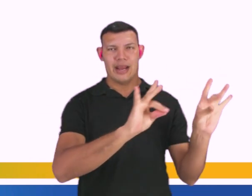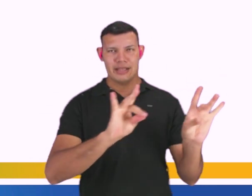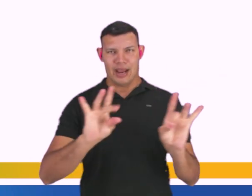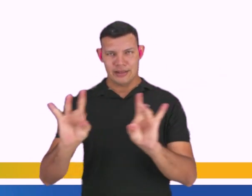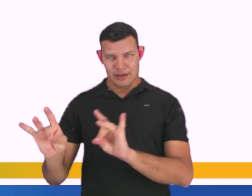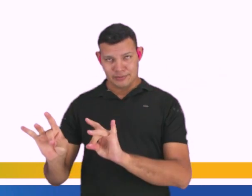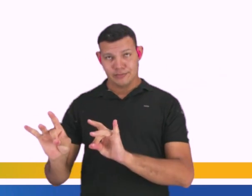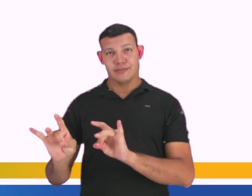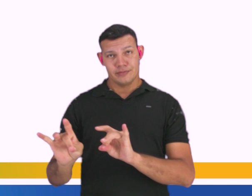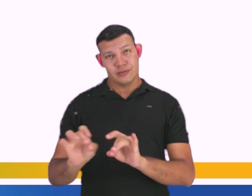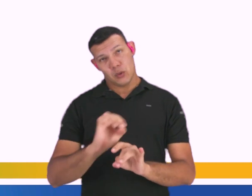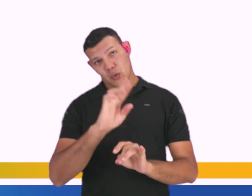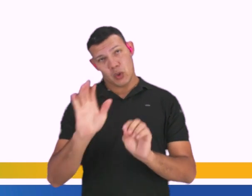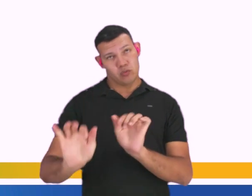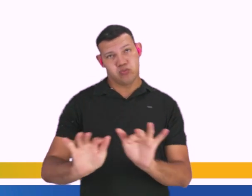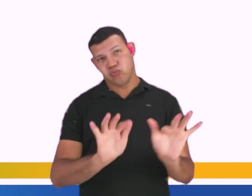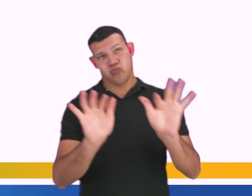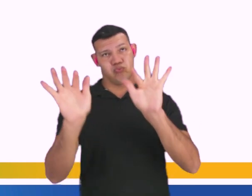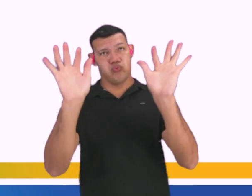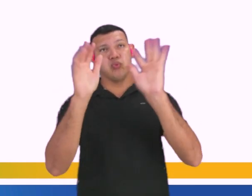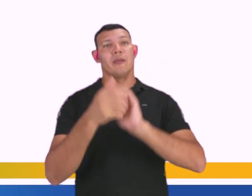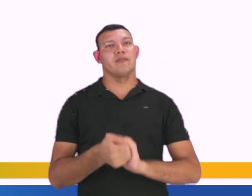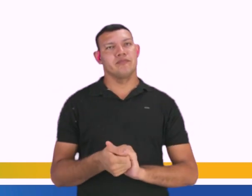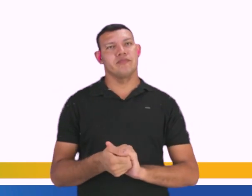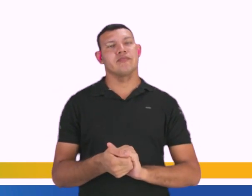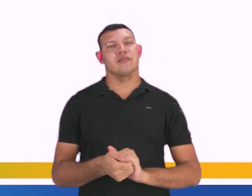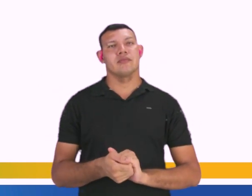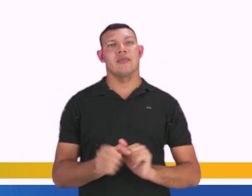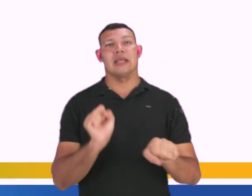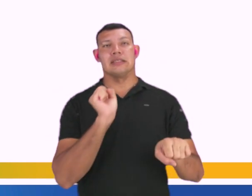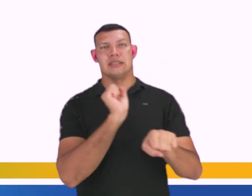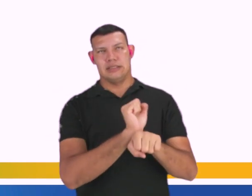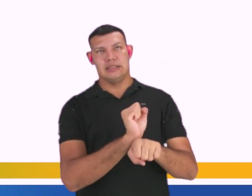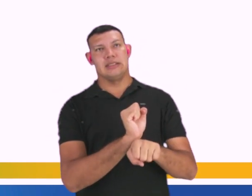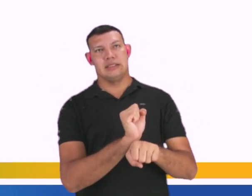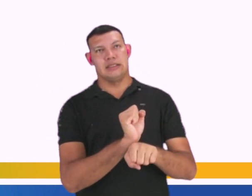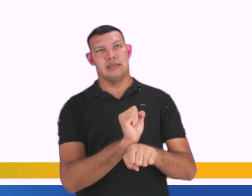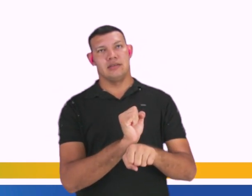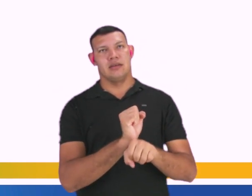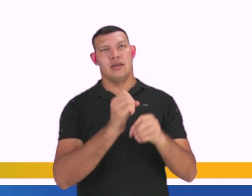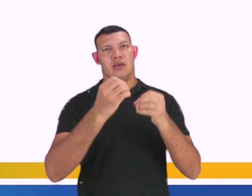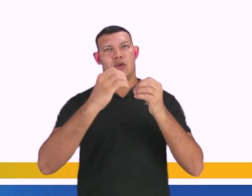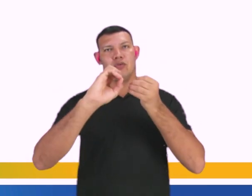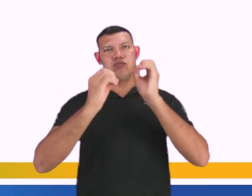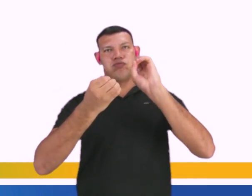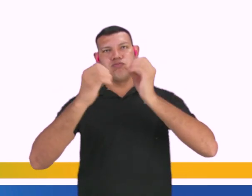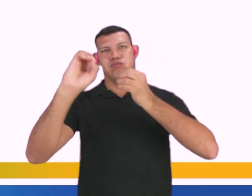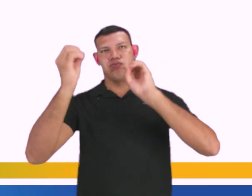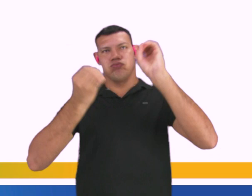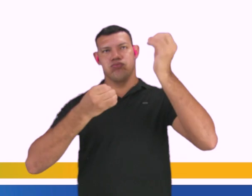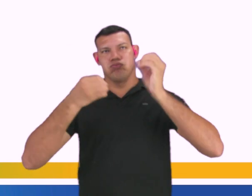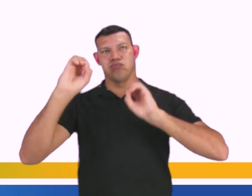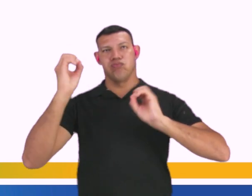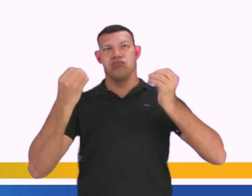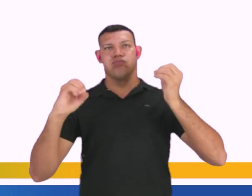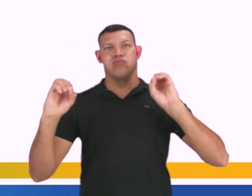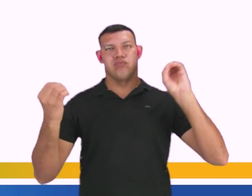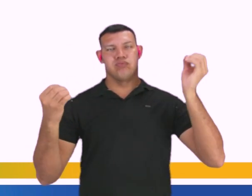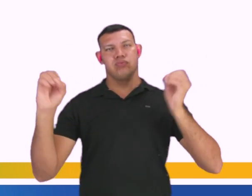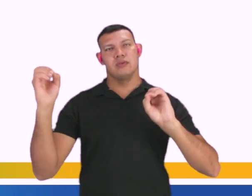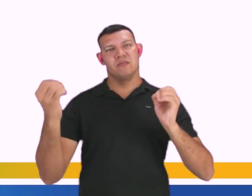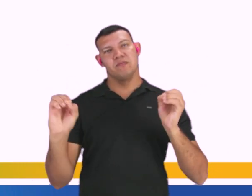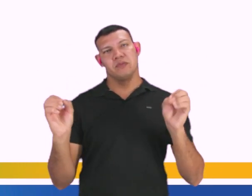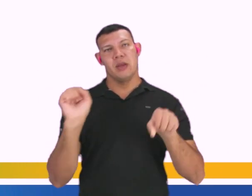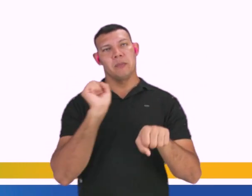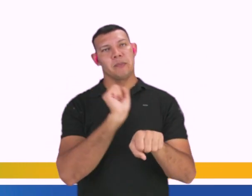ser... ele é considerado estático quando as partículas não se deformam, vão estar em